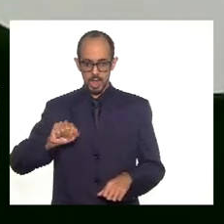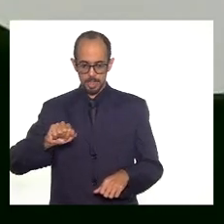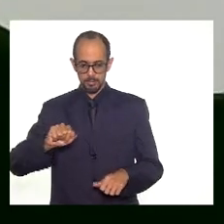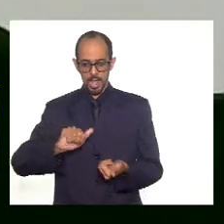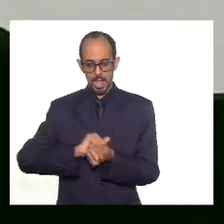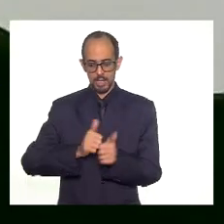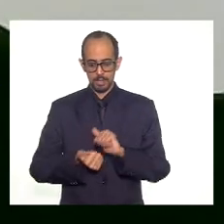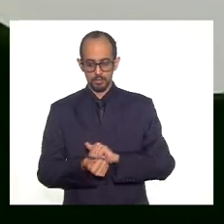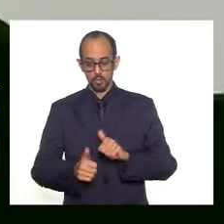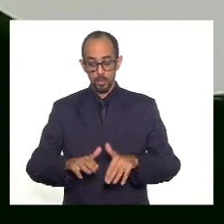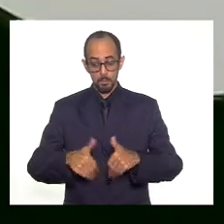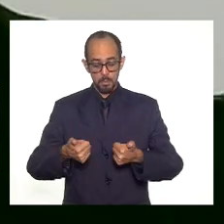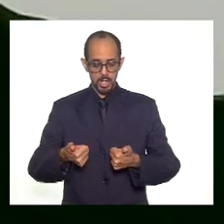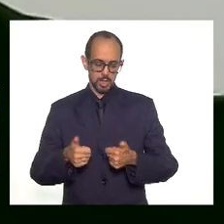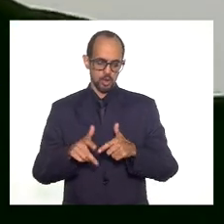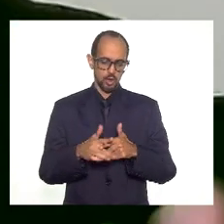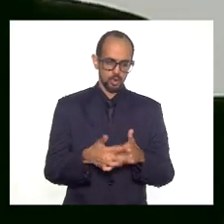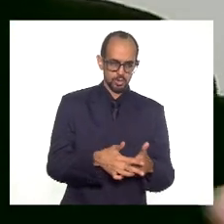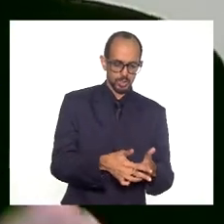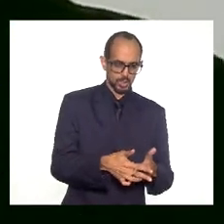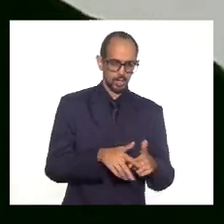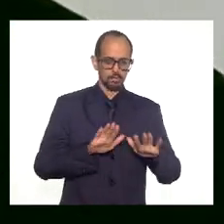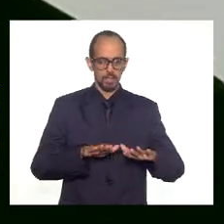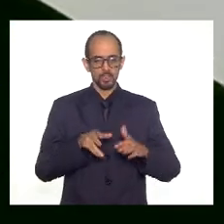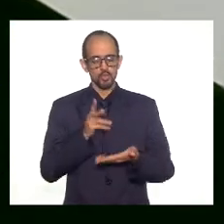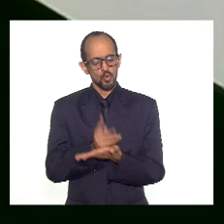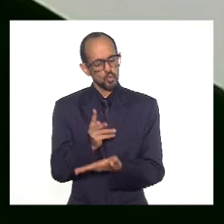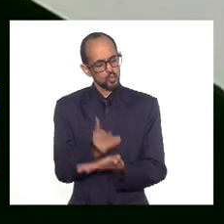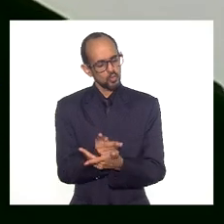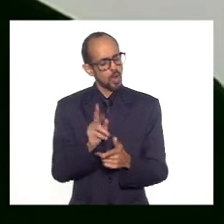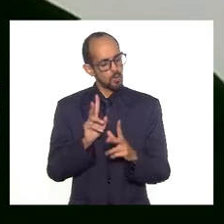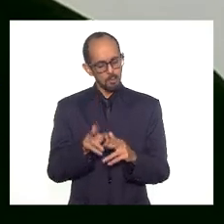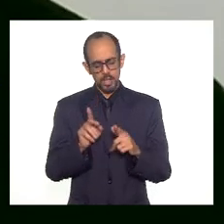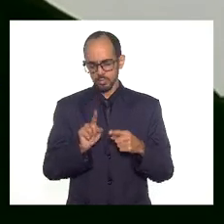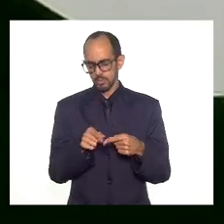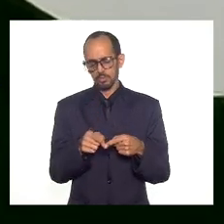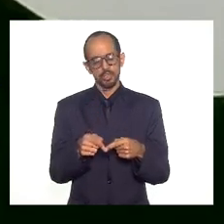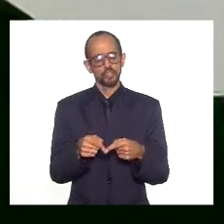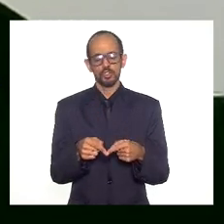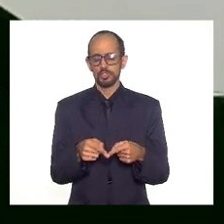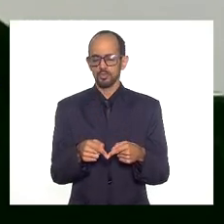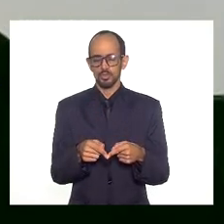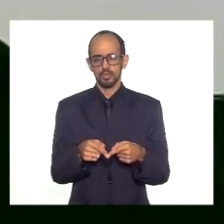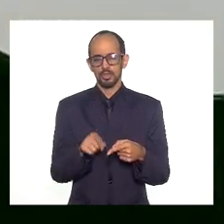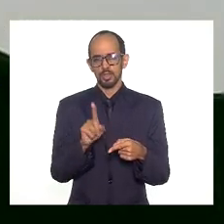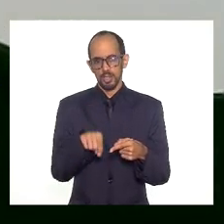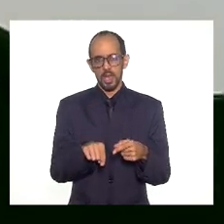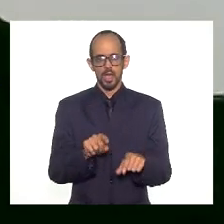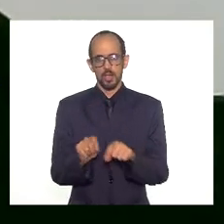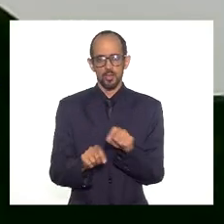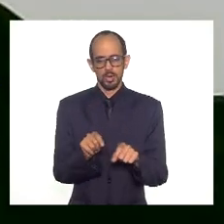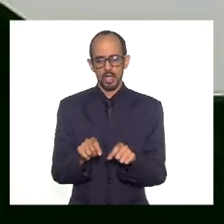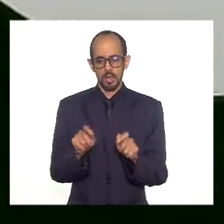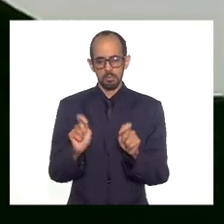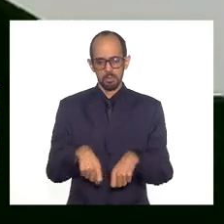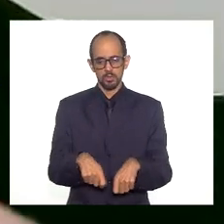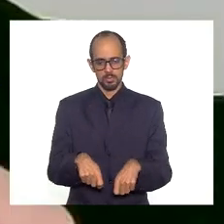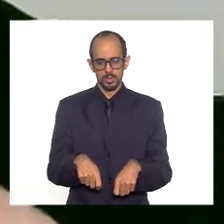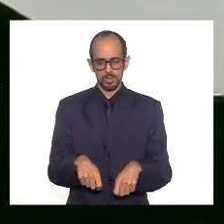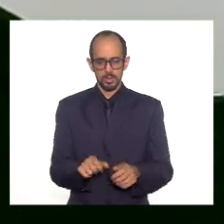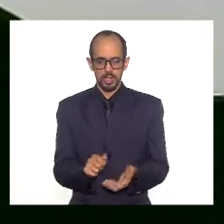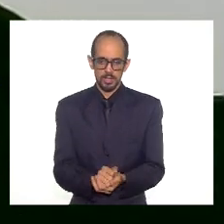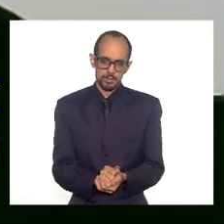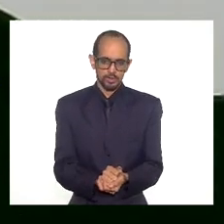as possibilidades, mas mantendo o mesmo escopo, que é a possibilidade